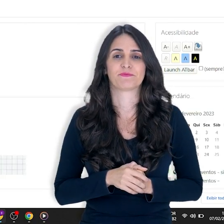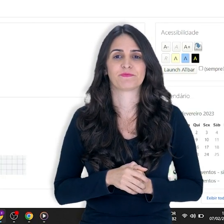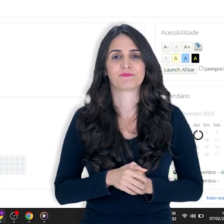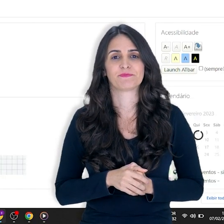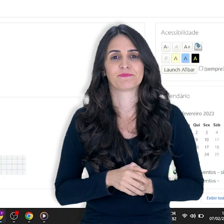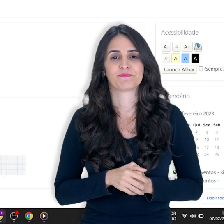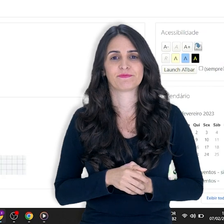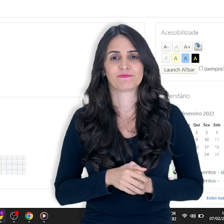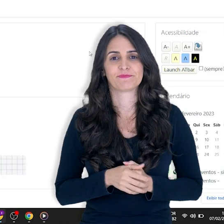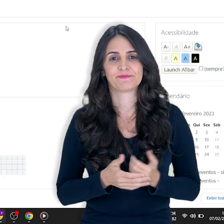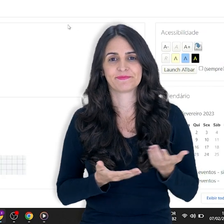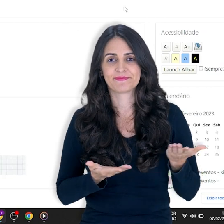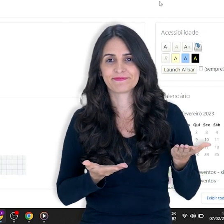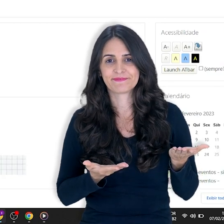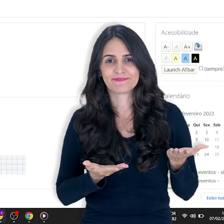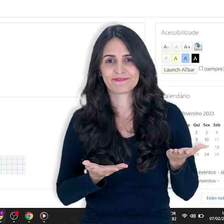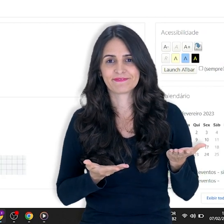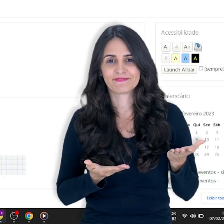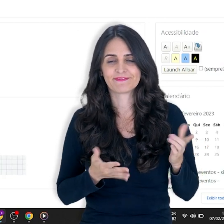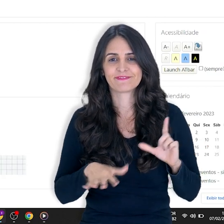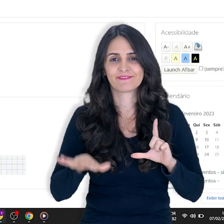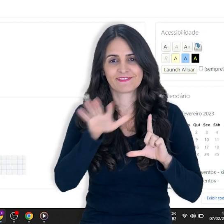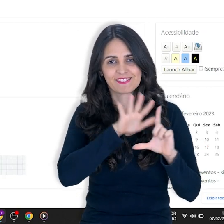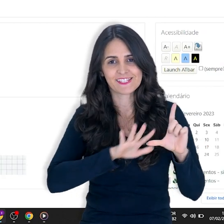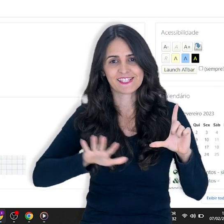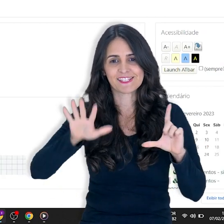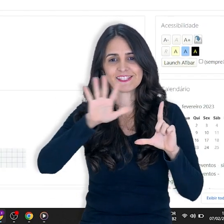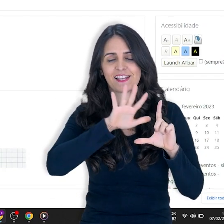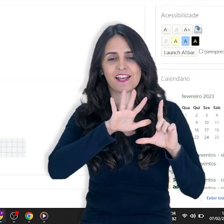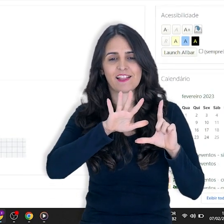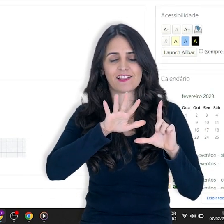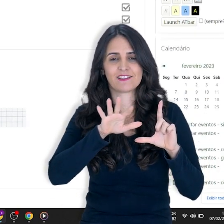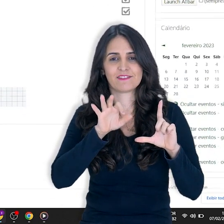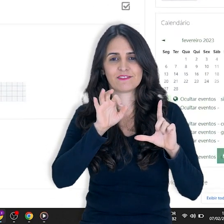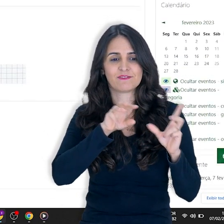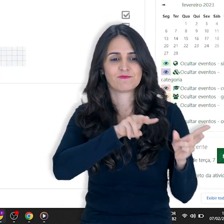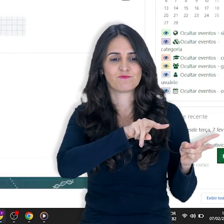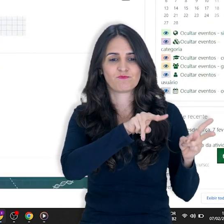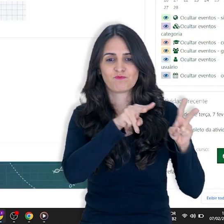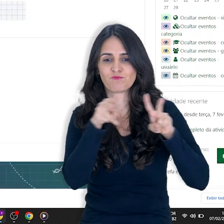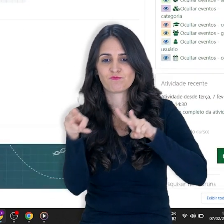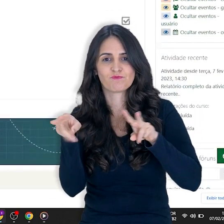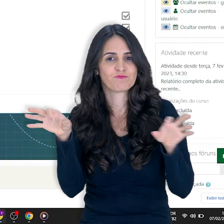Vou clicar no botão continuar e agora a sala já está toda